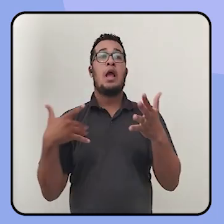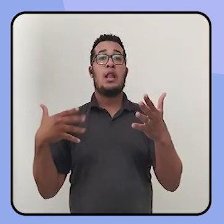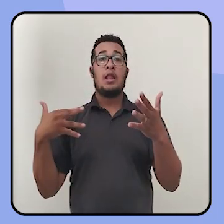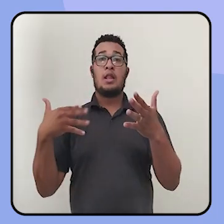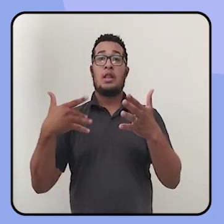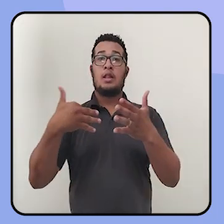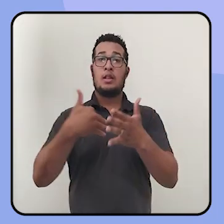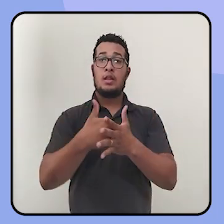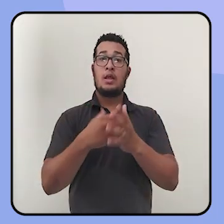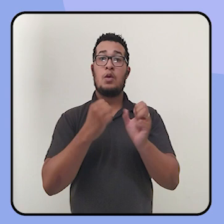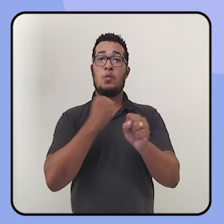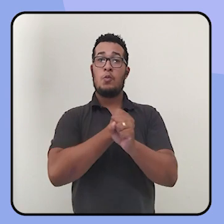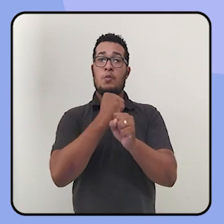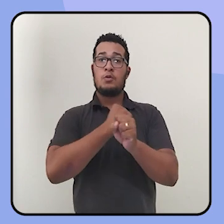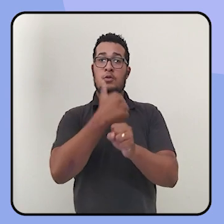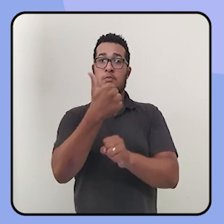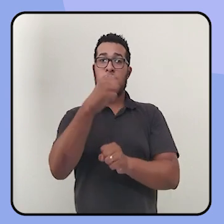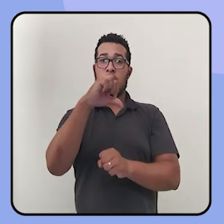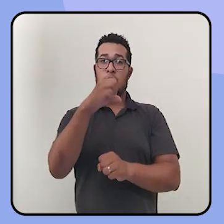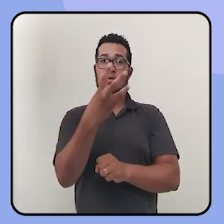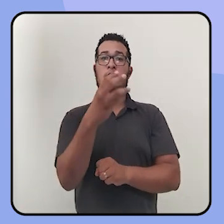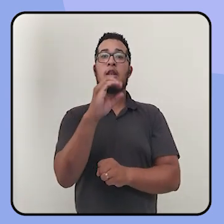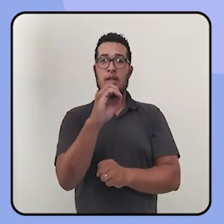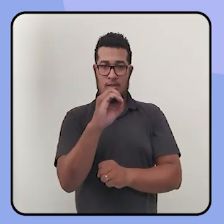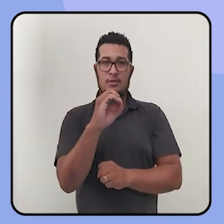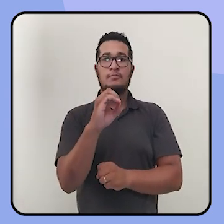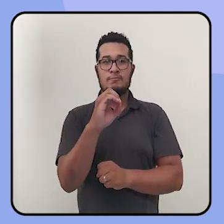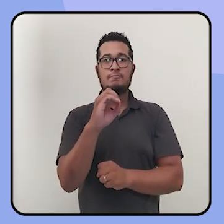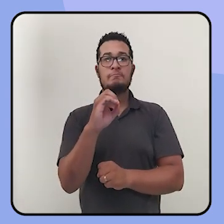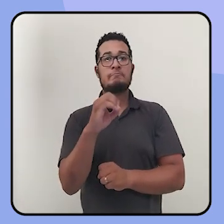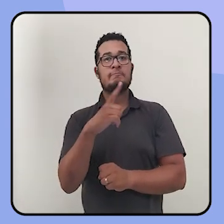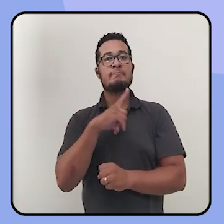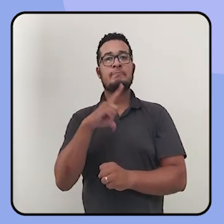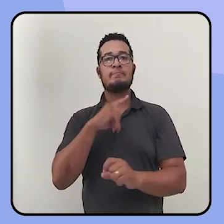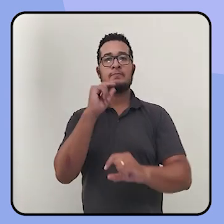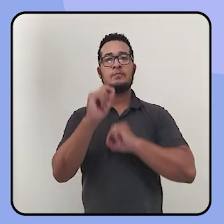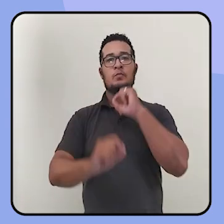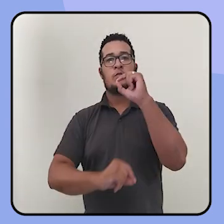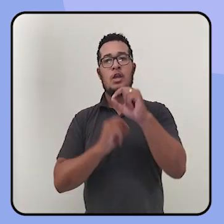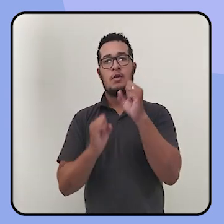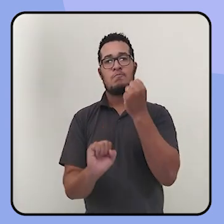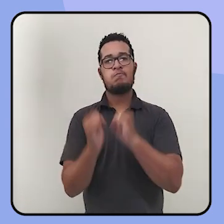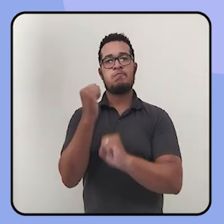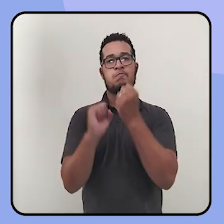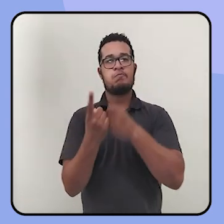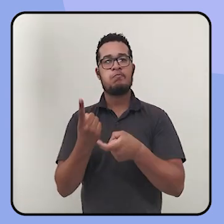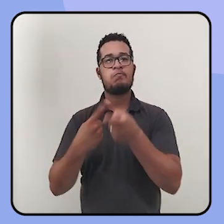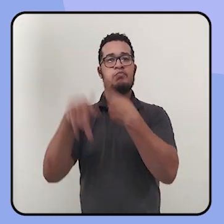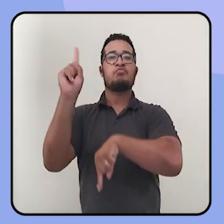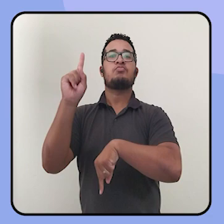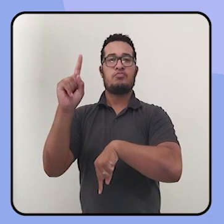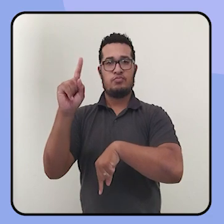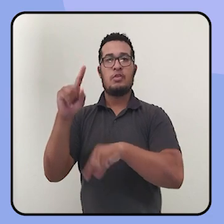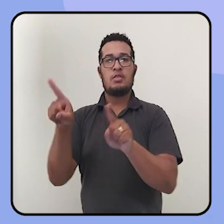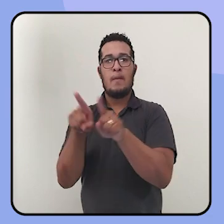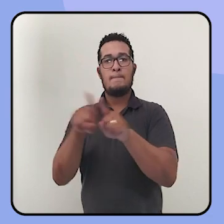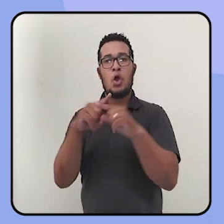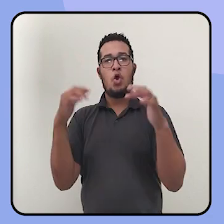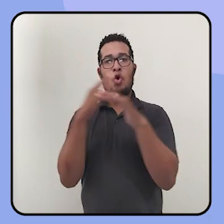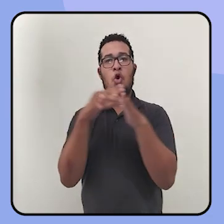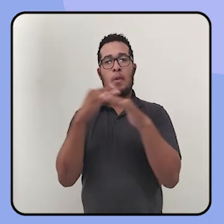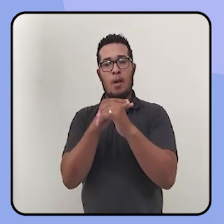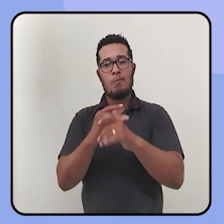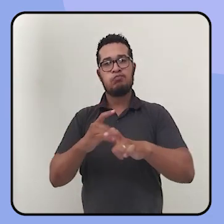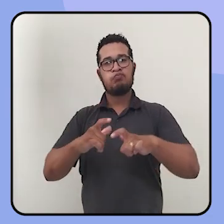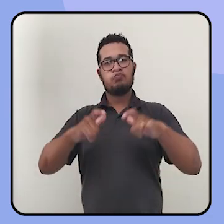eles caçavam e eles coletavam. Primeiro, por que eles caçavam e eles coletavam? Simplesmente